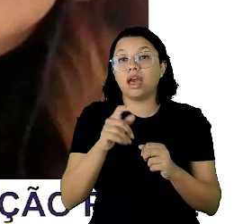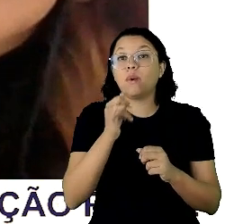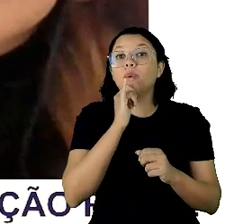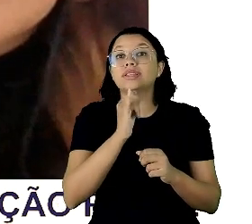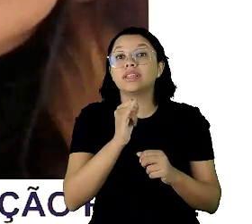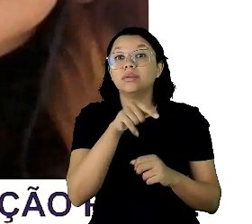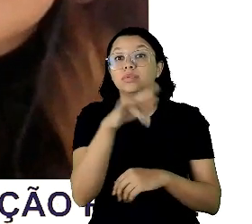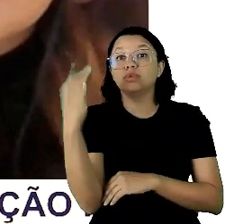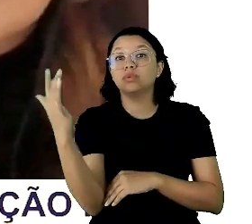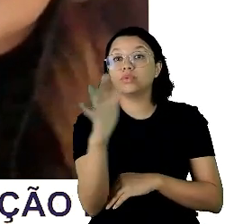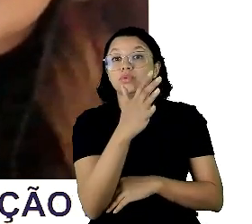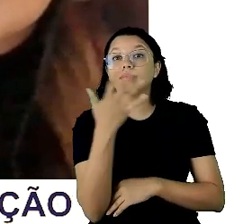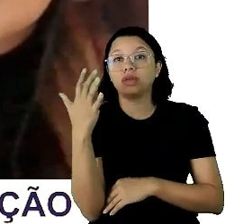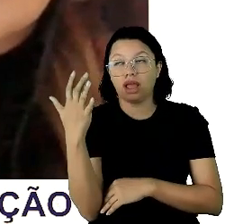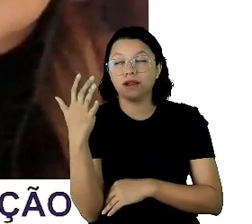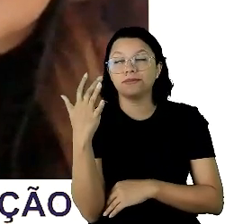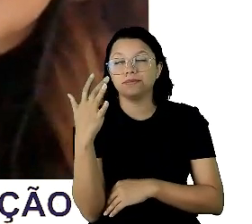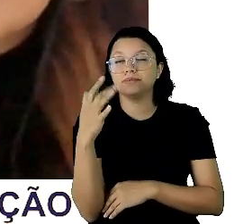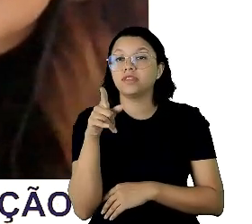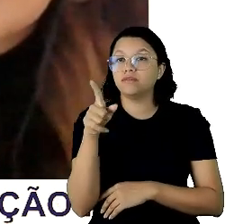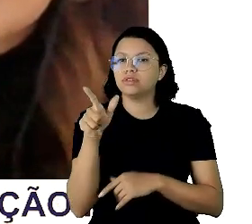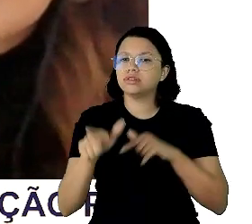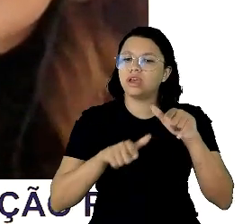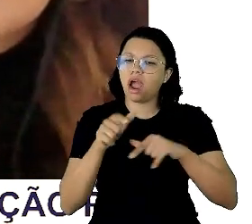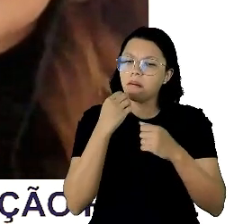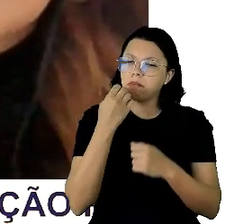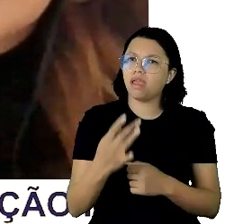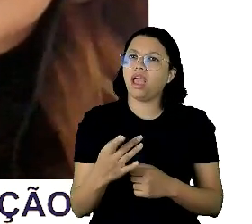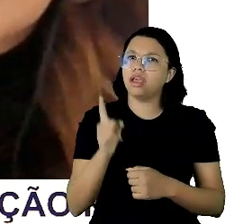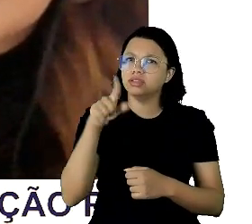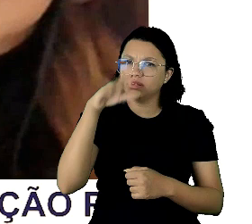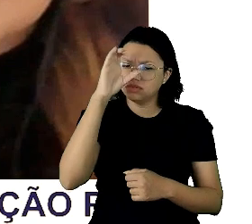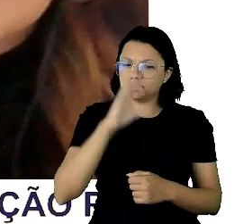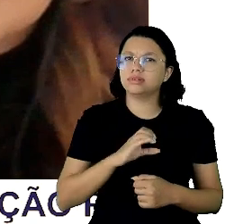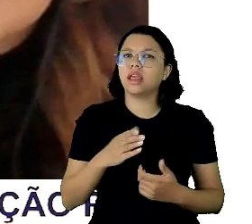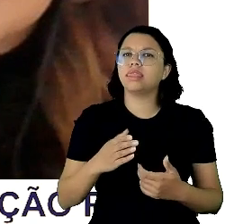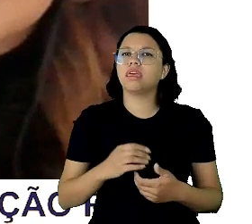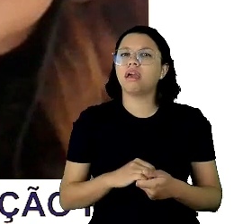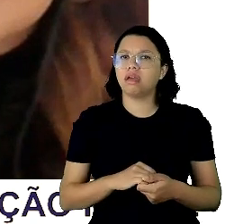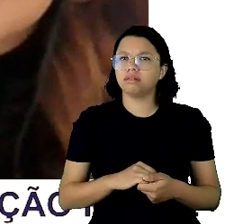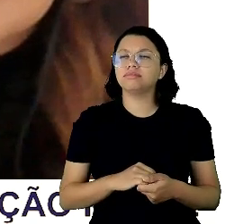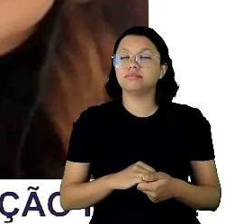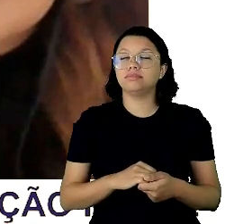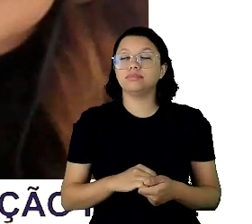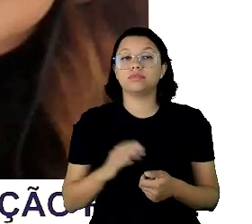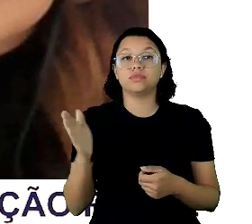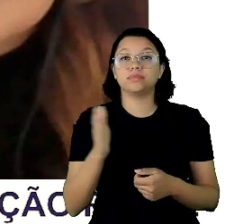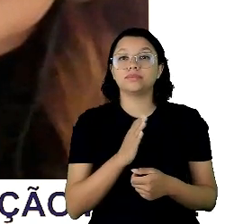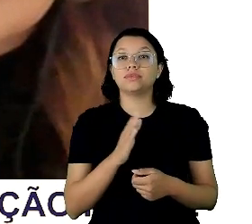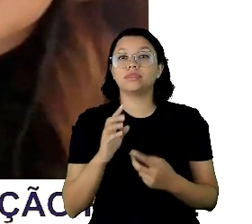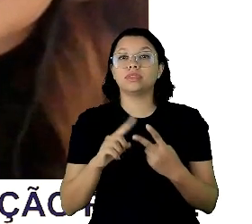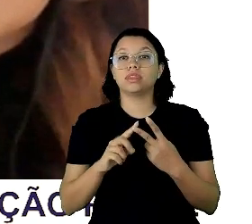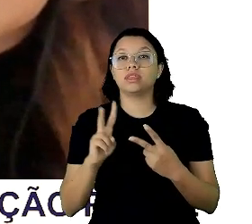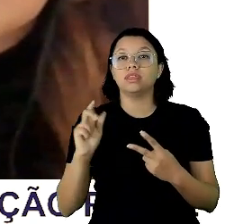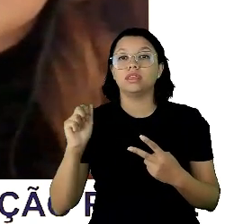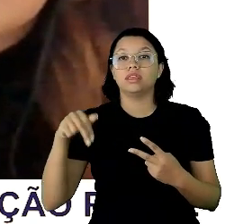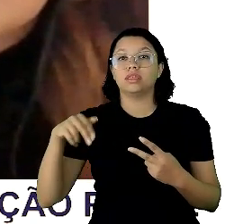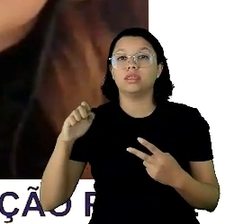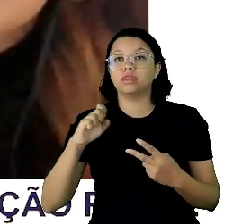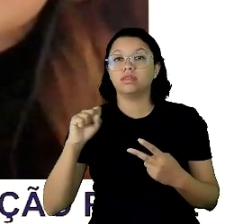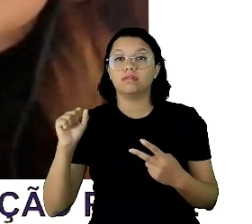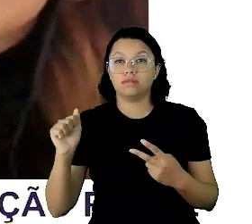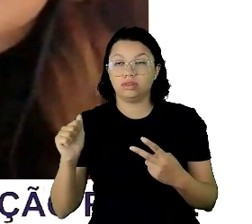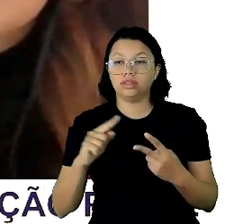né? E acima de tudo como cidadã. A Vanessa, estamos evoluindo na noção